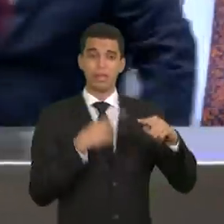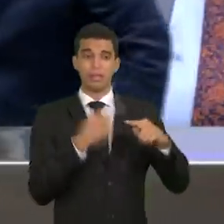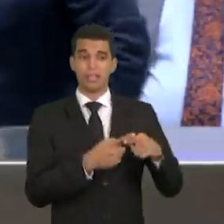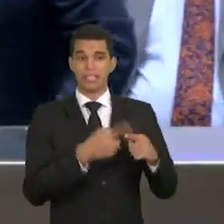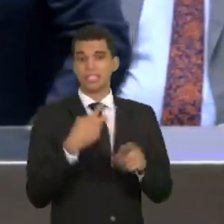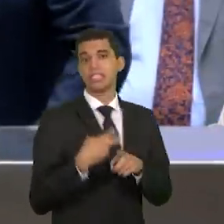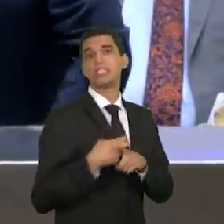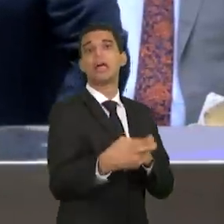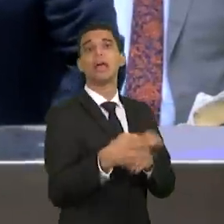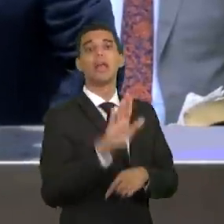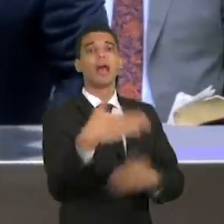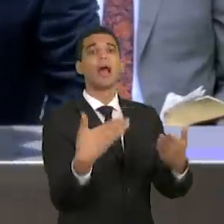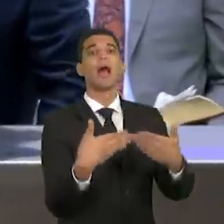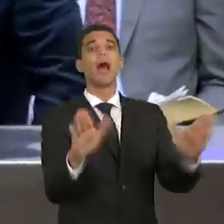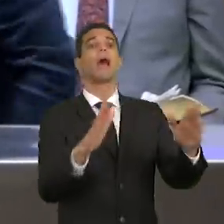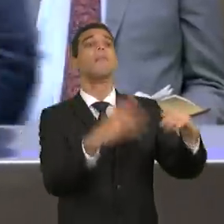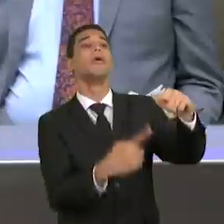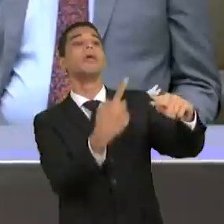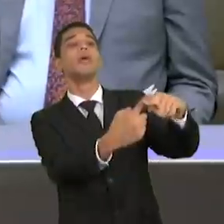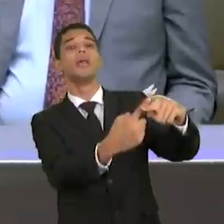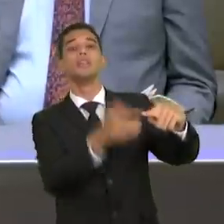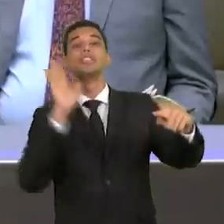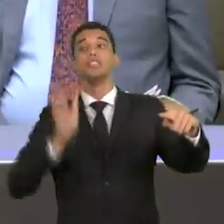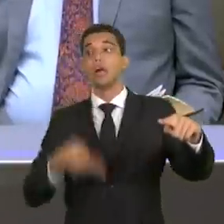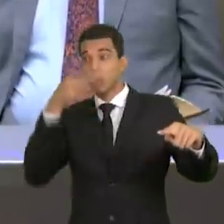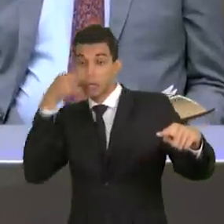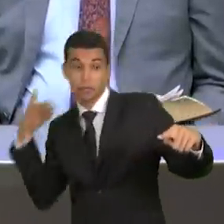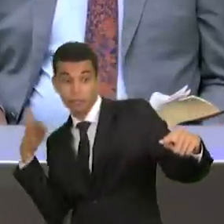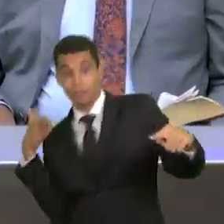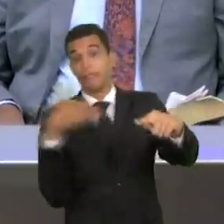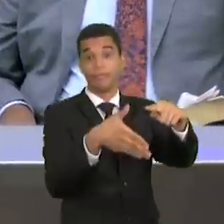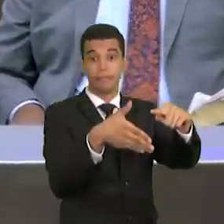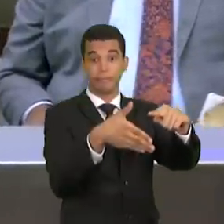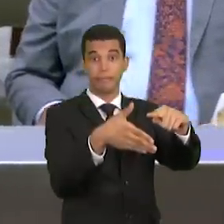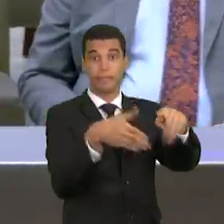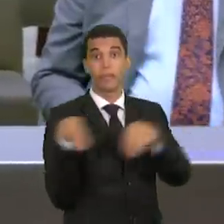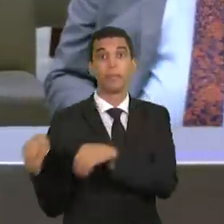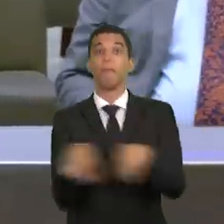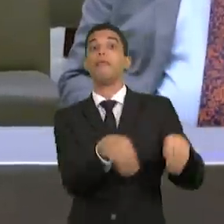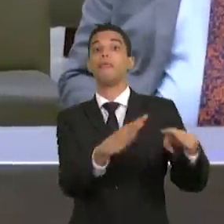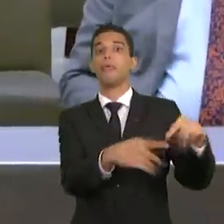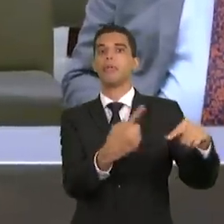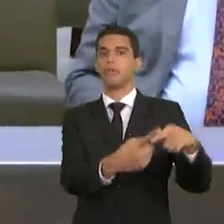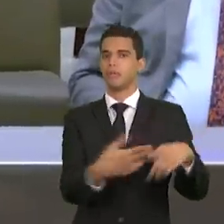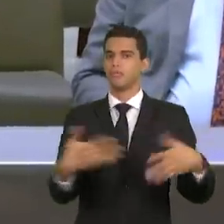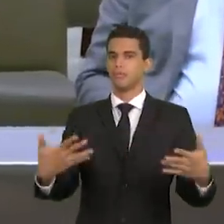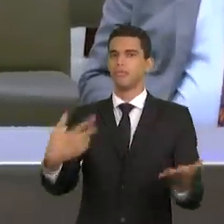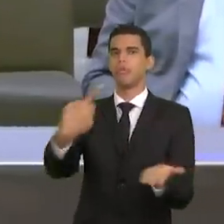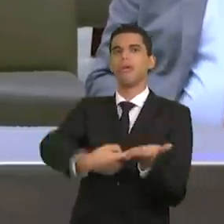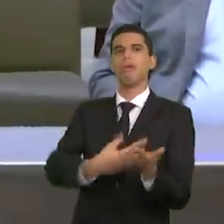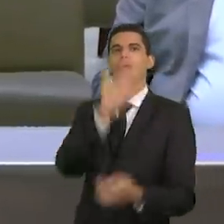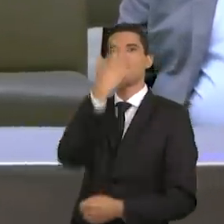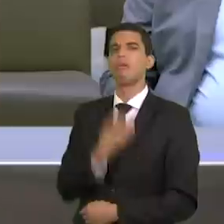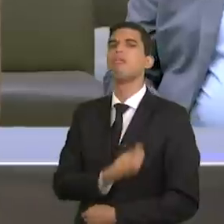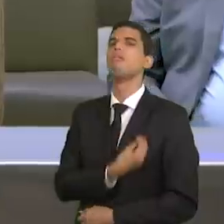o que, e o irmão já foi embora para lá. Cadê o compromisso?